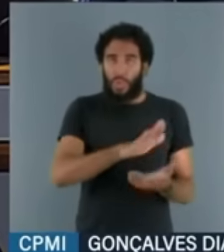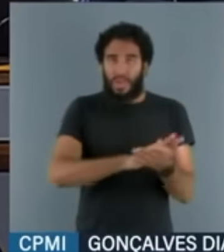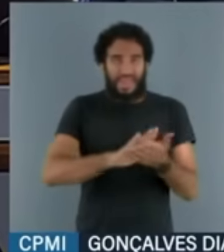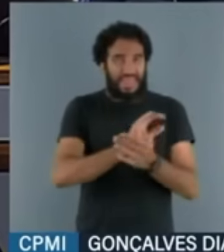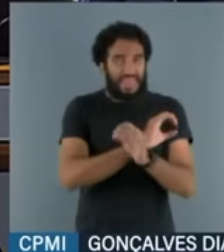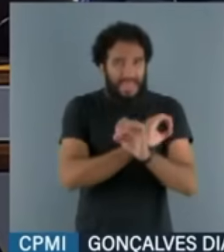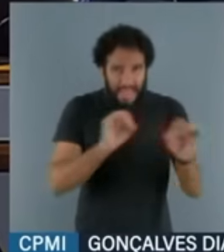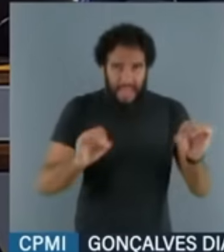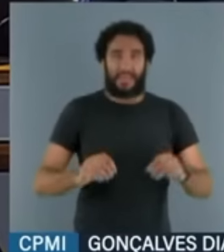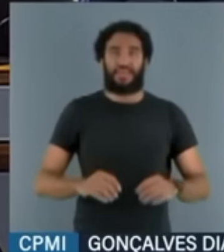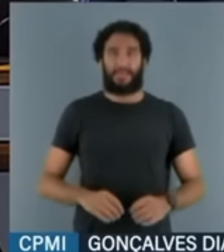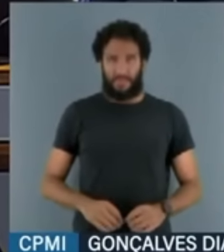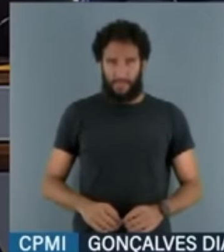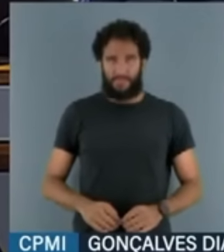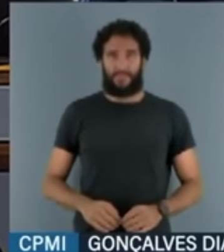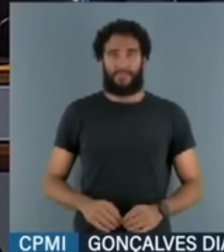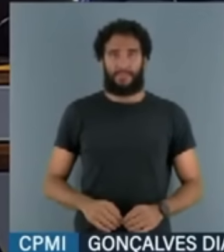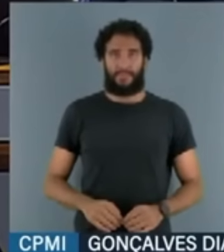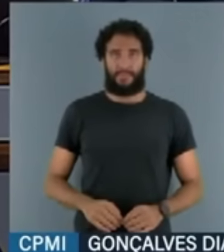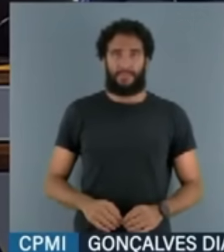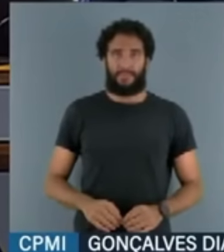vez de permanecer...